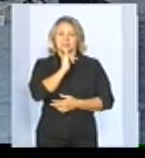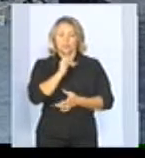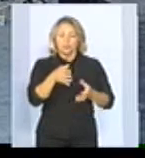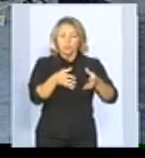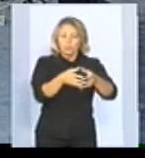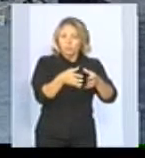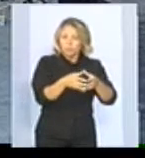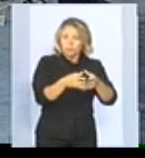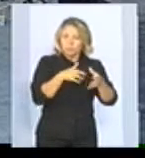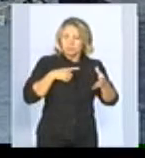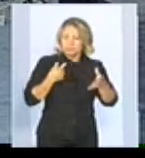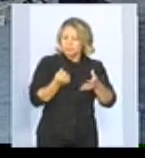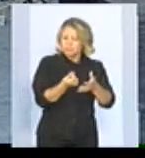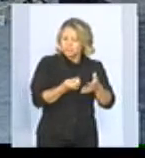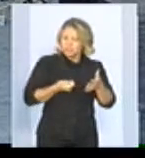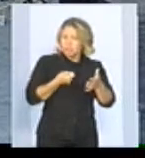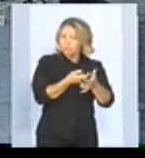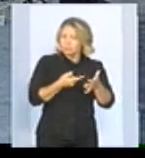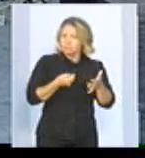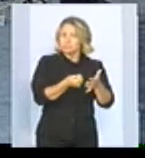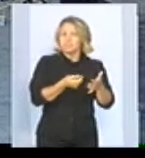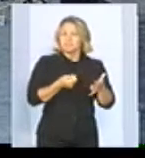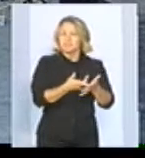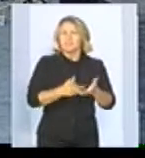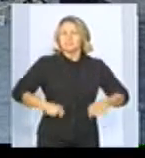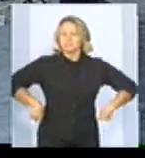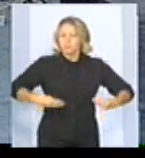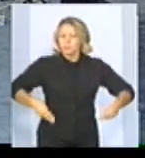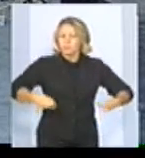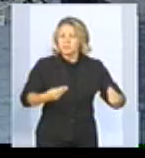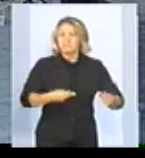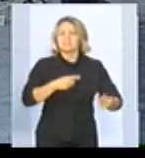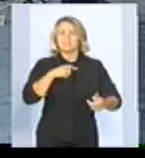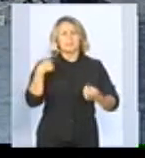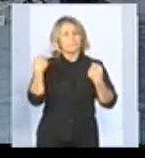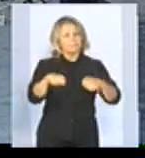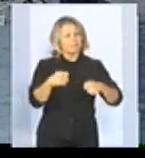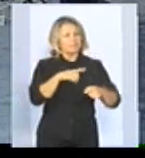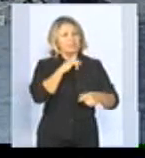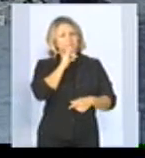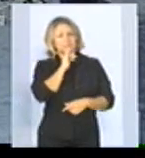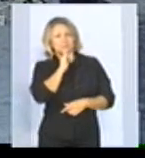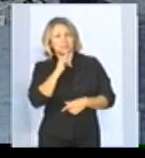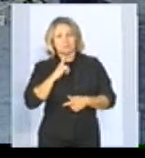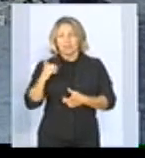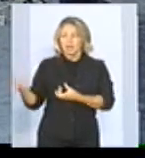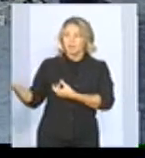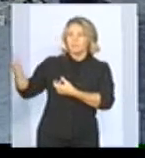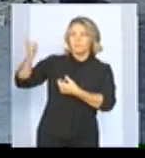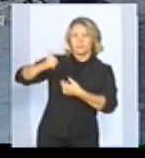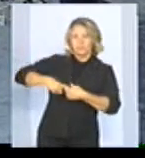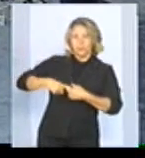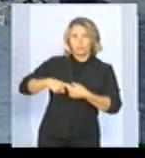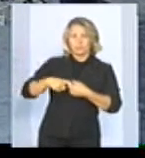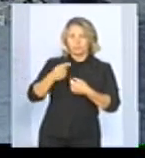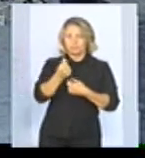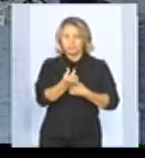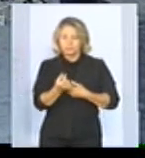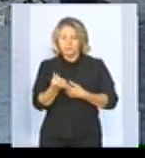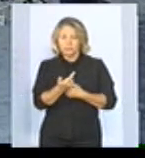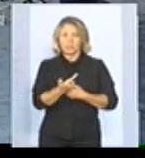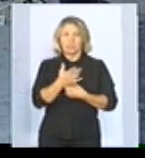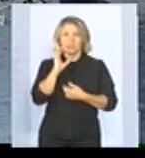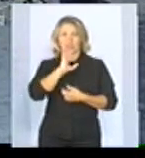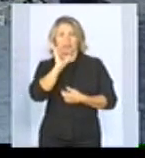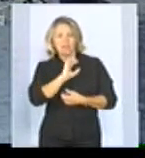setor de Capital intensivo eh que precisa de normalmente Tem retorno de investimento de médio e longo prazo